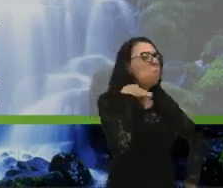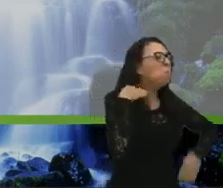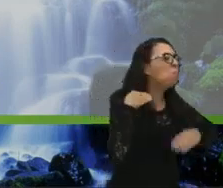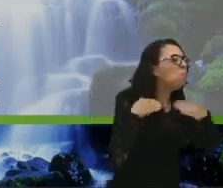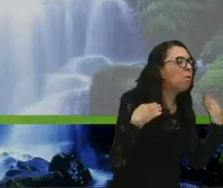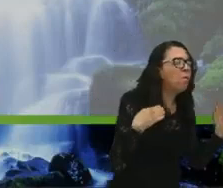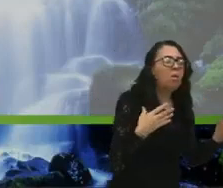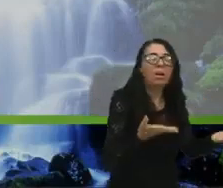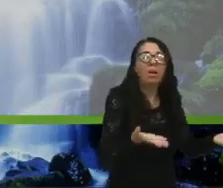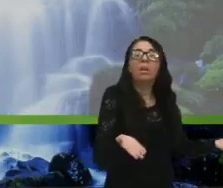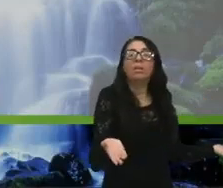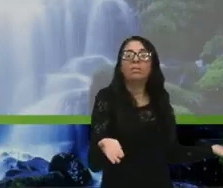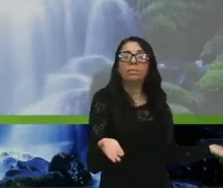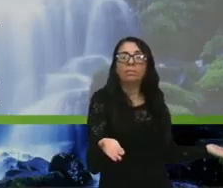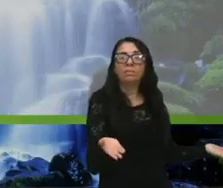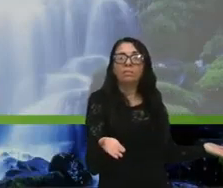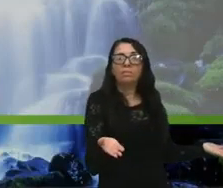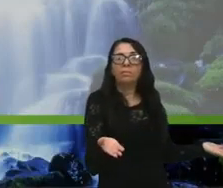ser transformado.